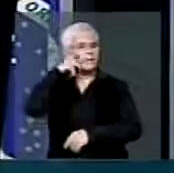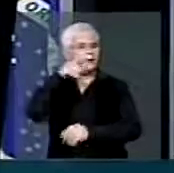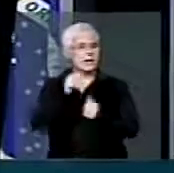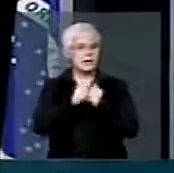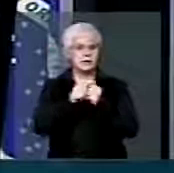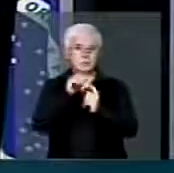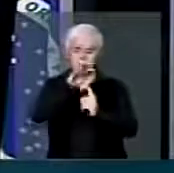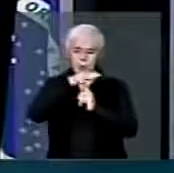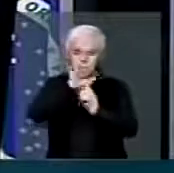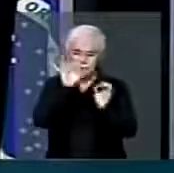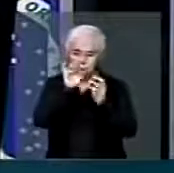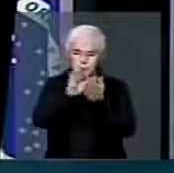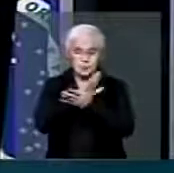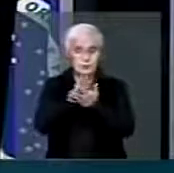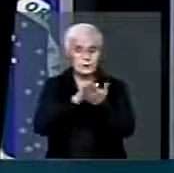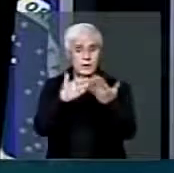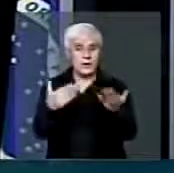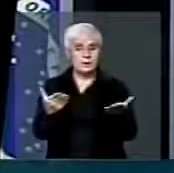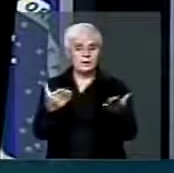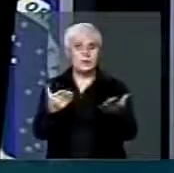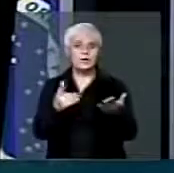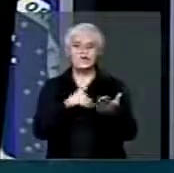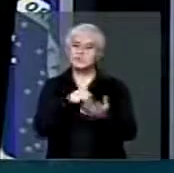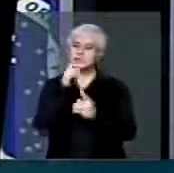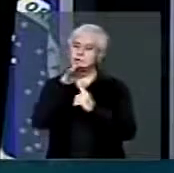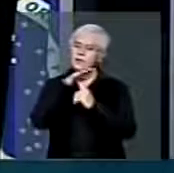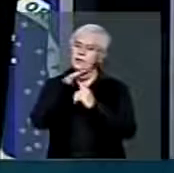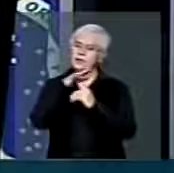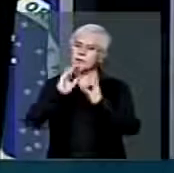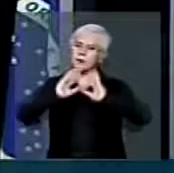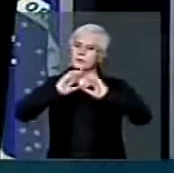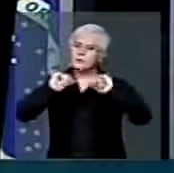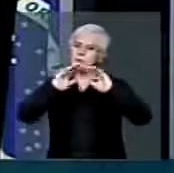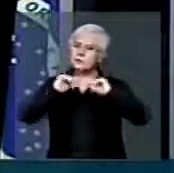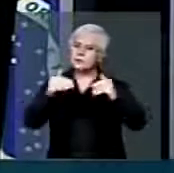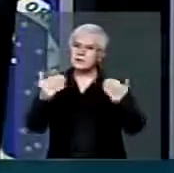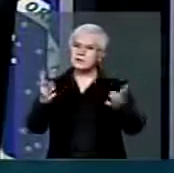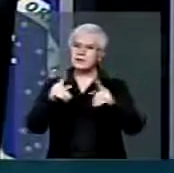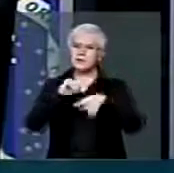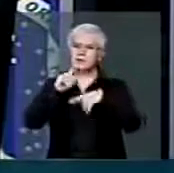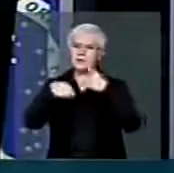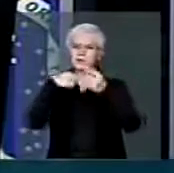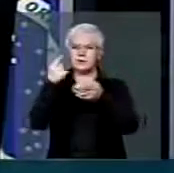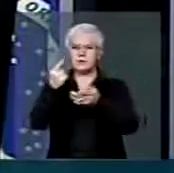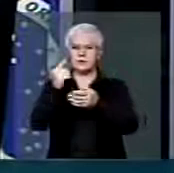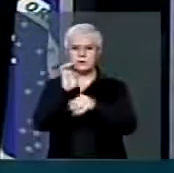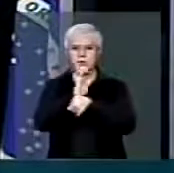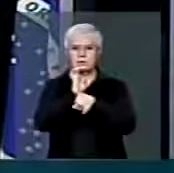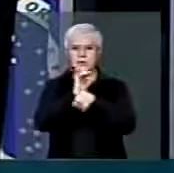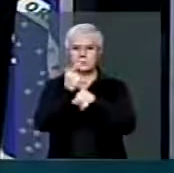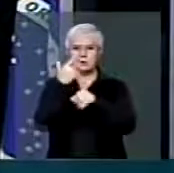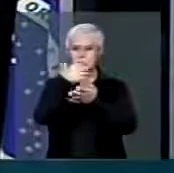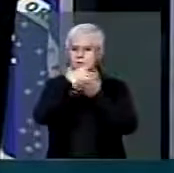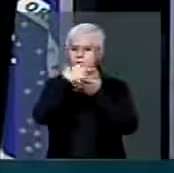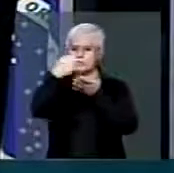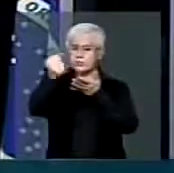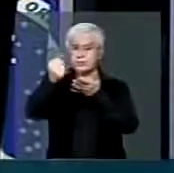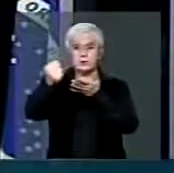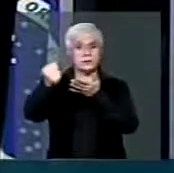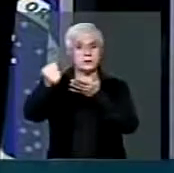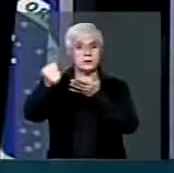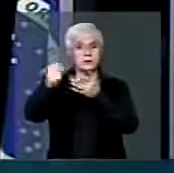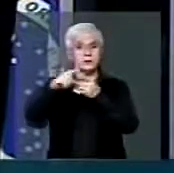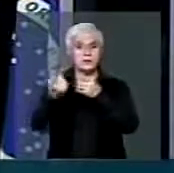tem um helicóptero, tinha um helicóptero emprestado, mas que foi levado por um estado e nunca mais